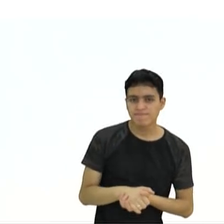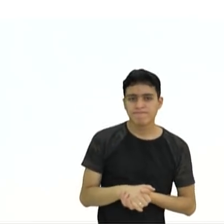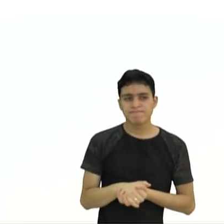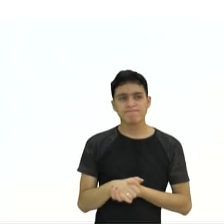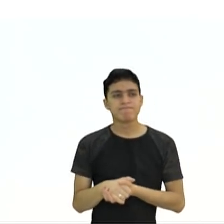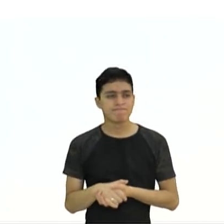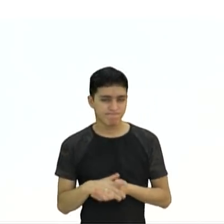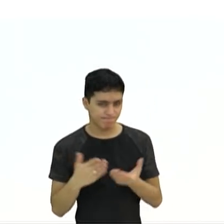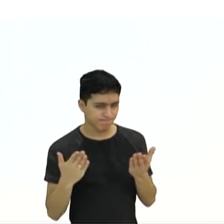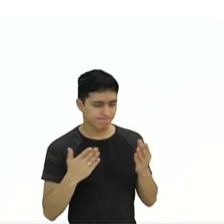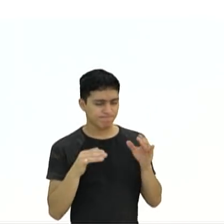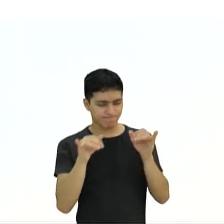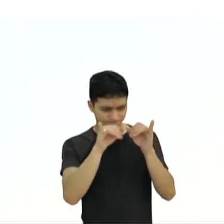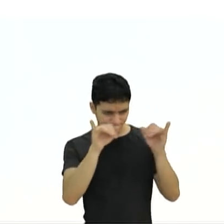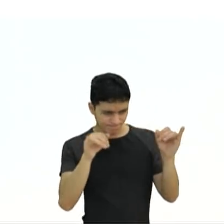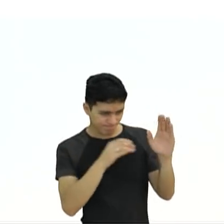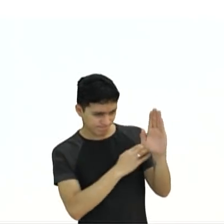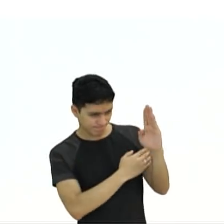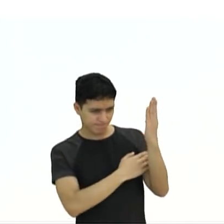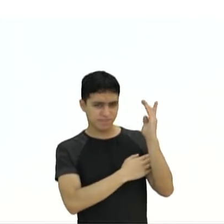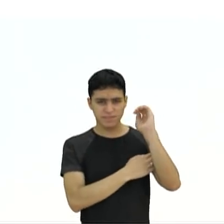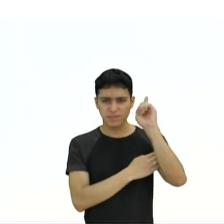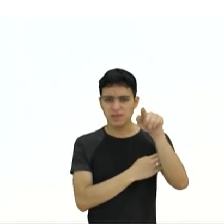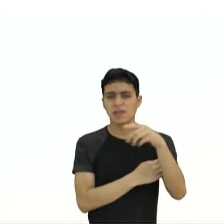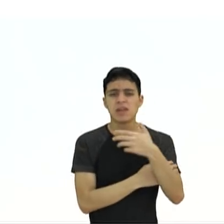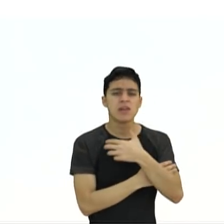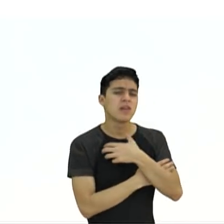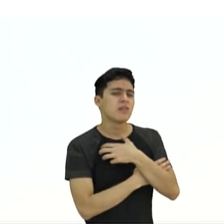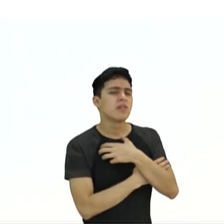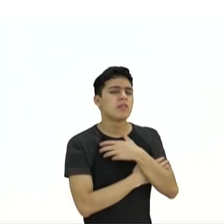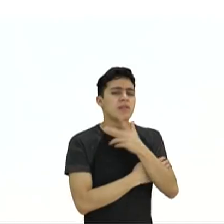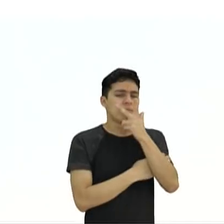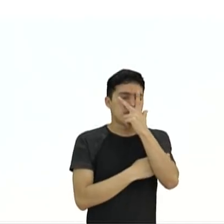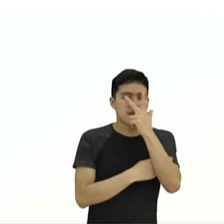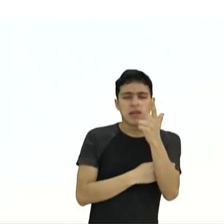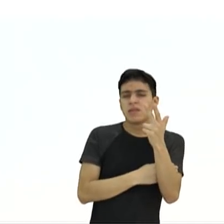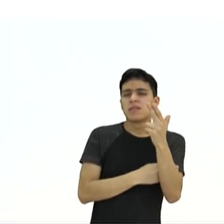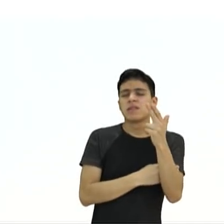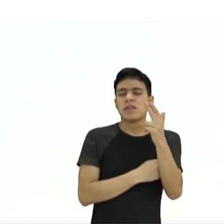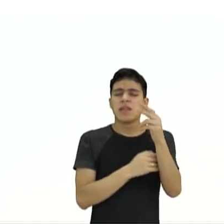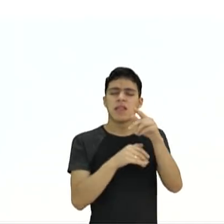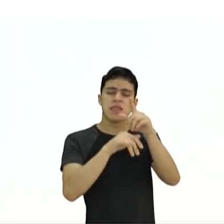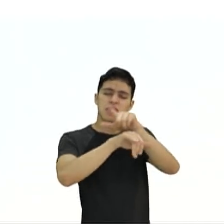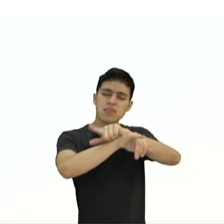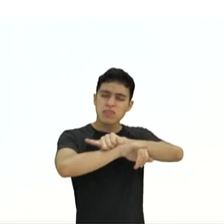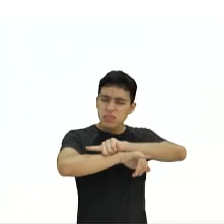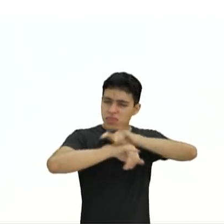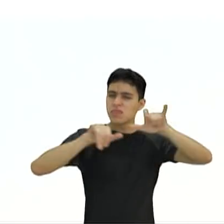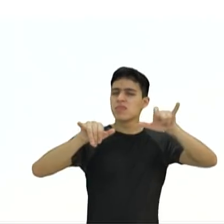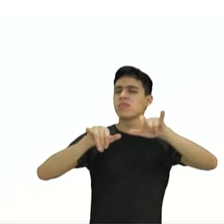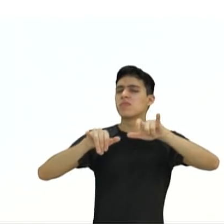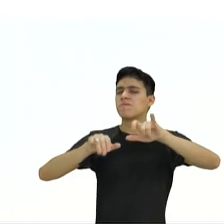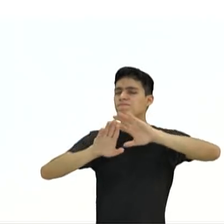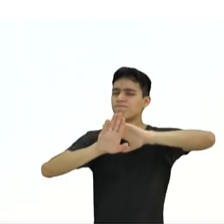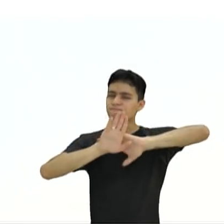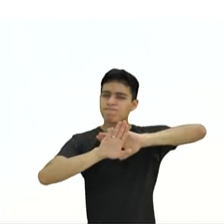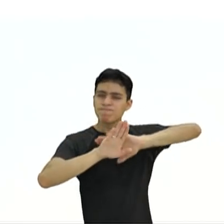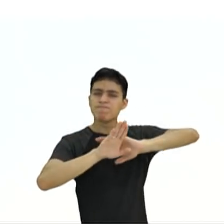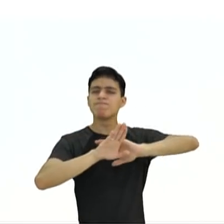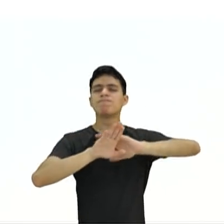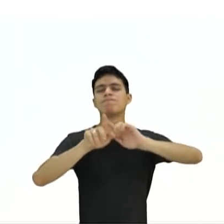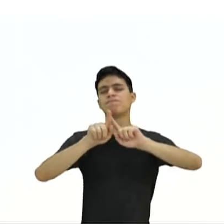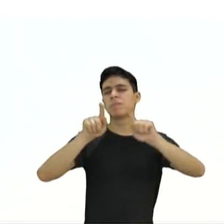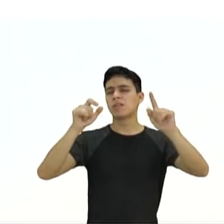Notícias falsas são uma forma de imprensa marrom que consiste na distribuição deliberada de